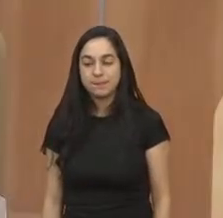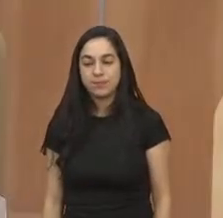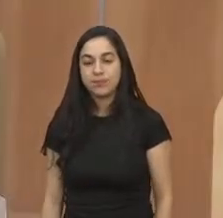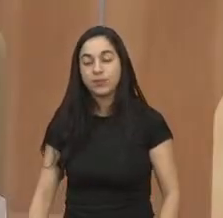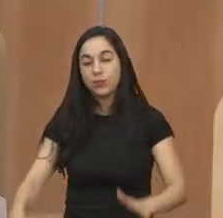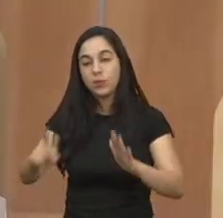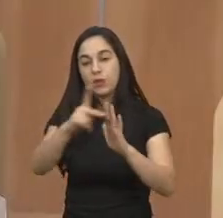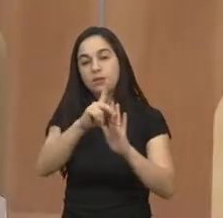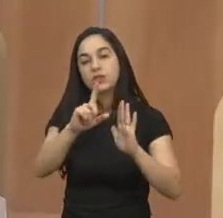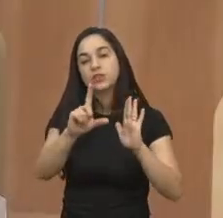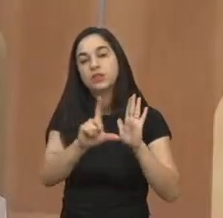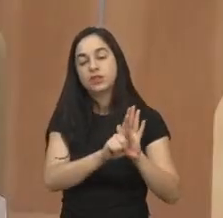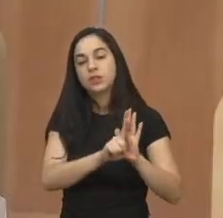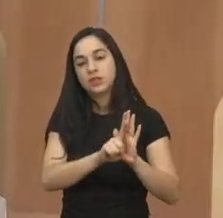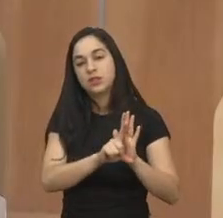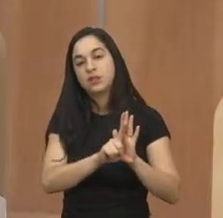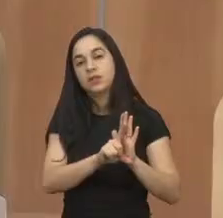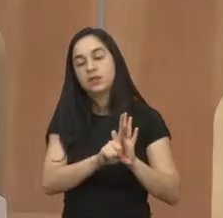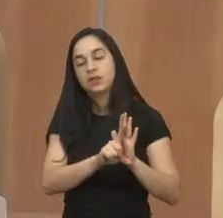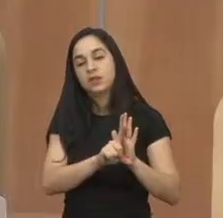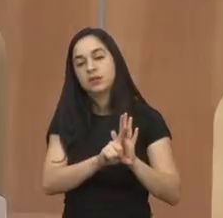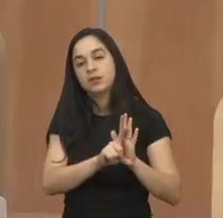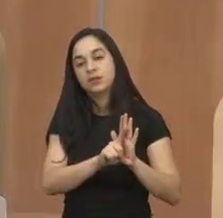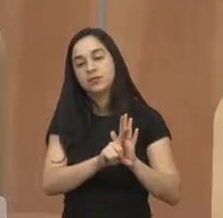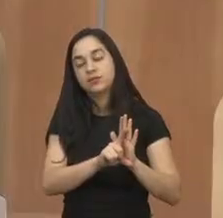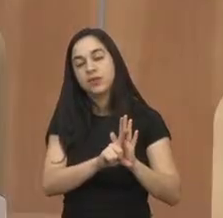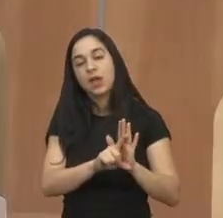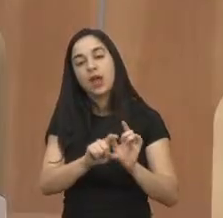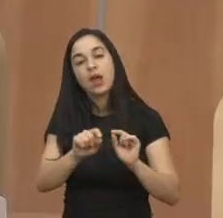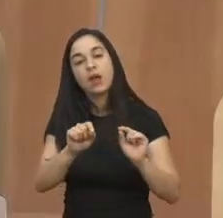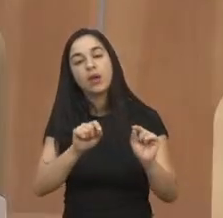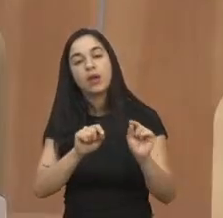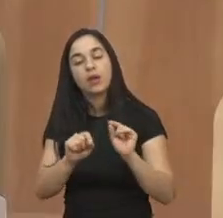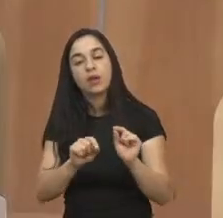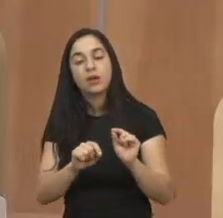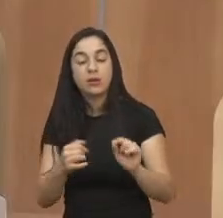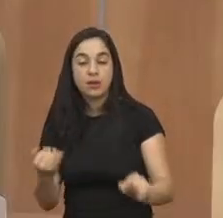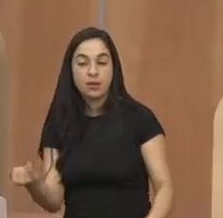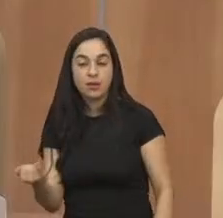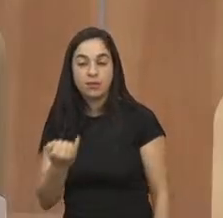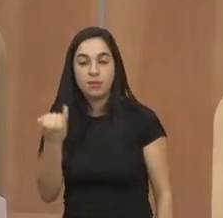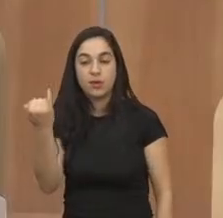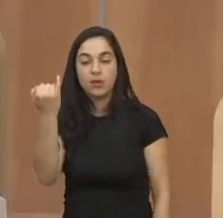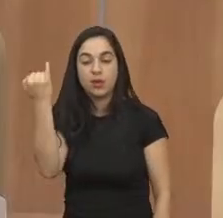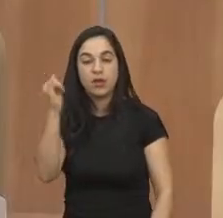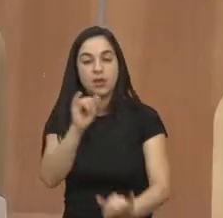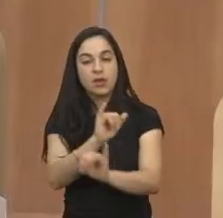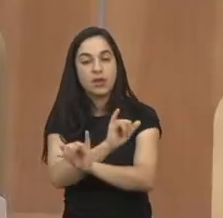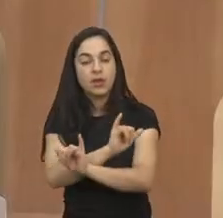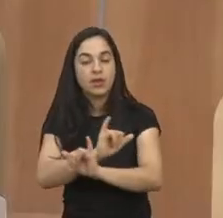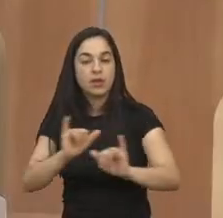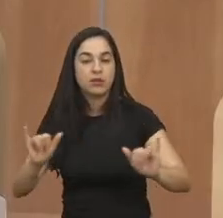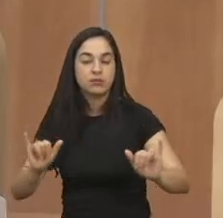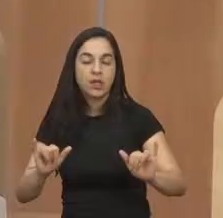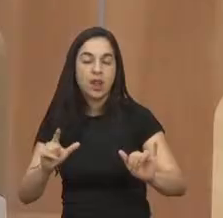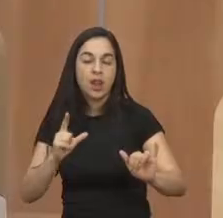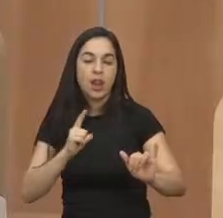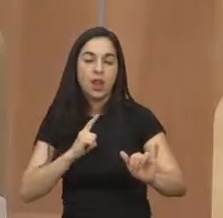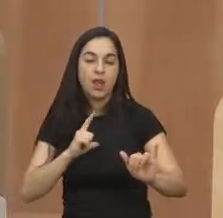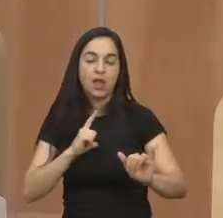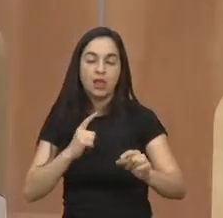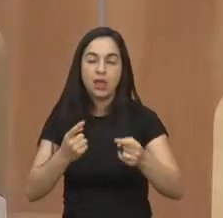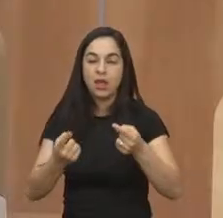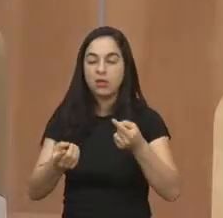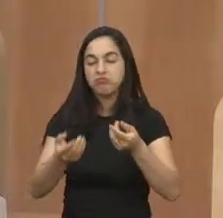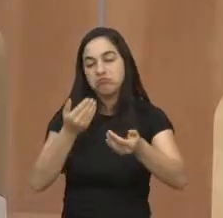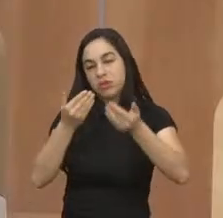Jean, eu acho que a gente pode levar essa discussão a vários caminhos. E eu quero, nesse primeiro